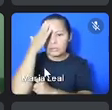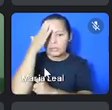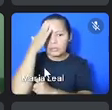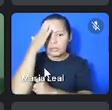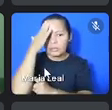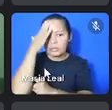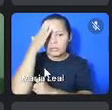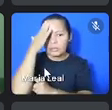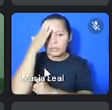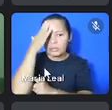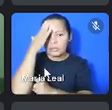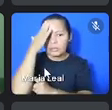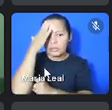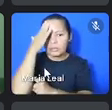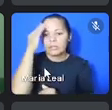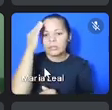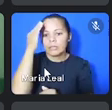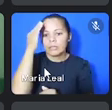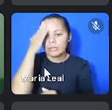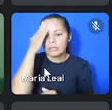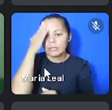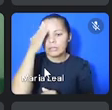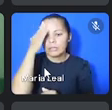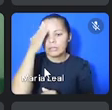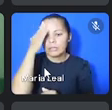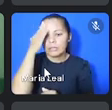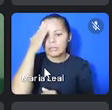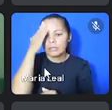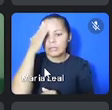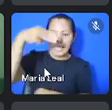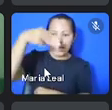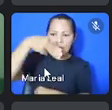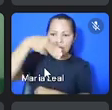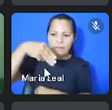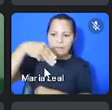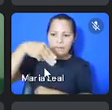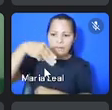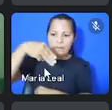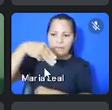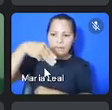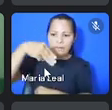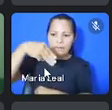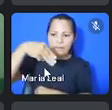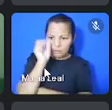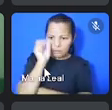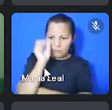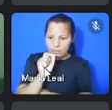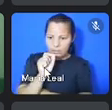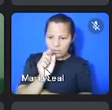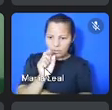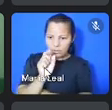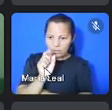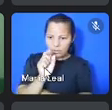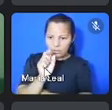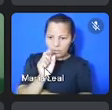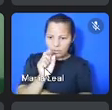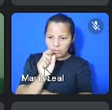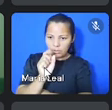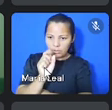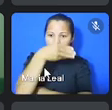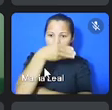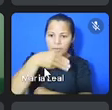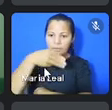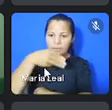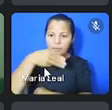Aqui eu tenho que fazer um MMC, Silvânia. Tem que fazer um MMC, tá? Então, qual é o MMC